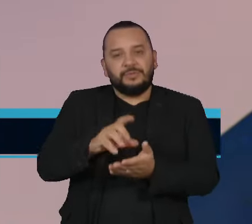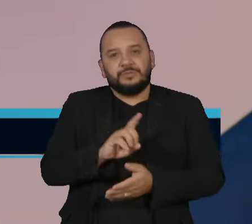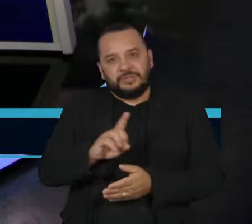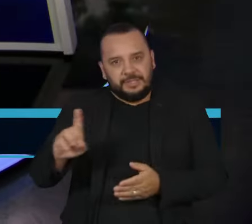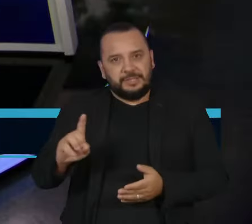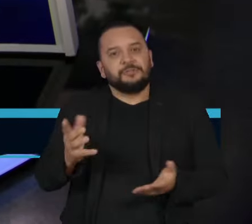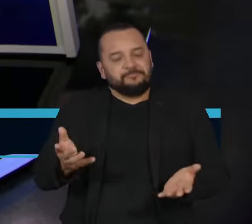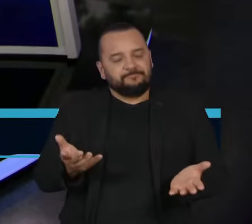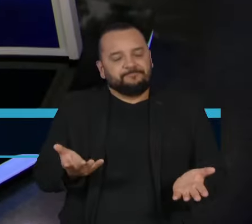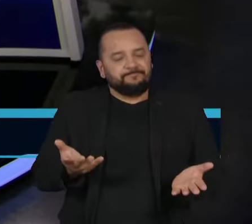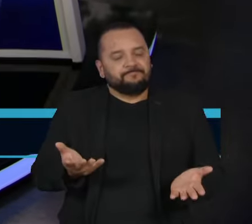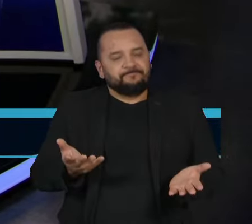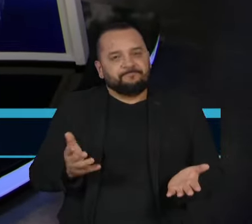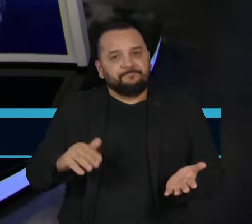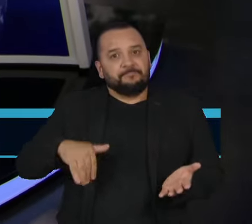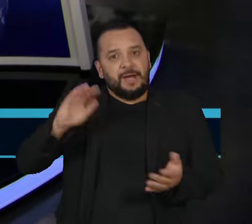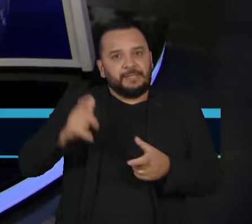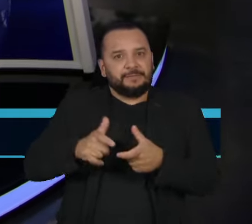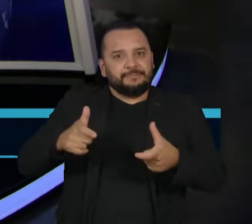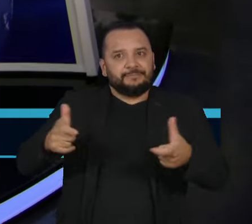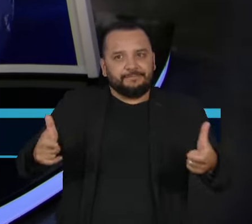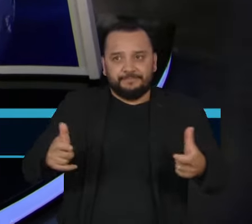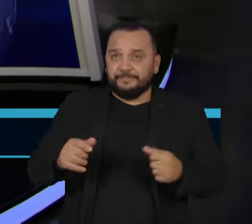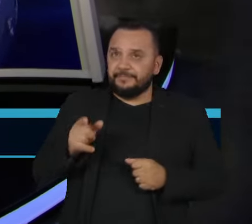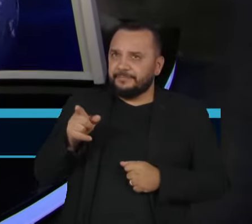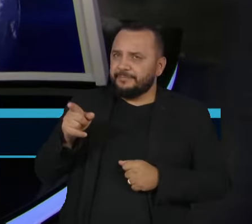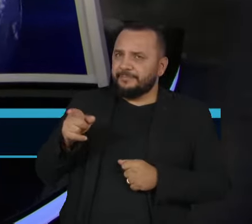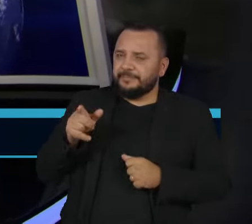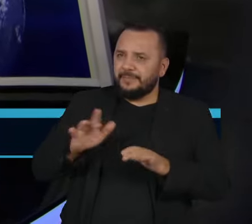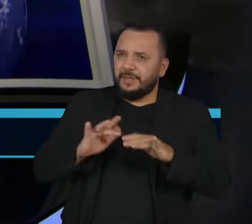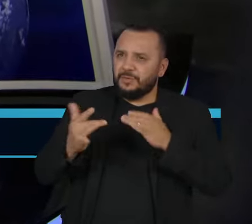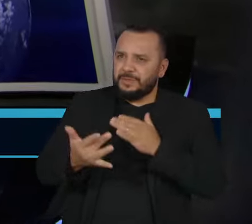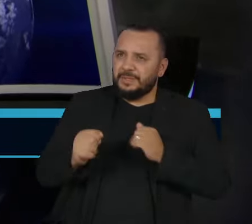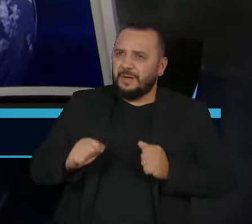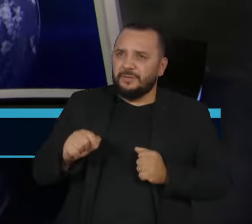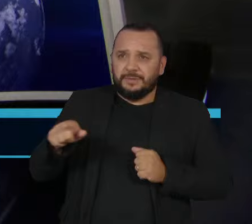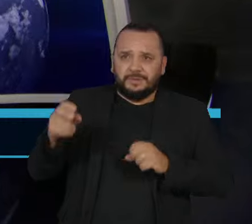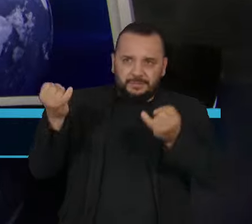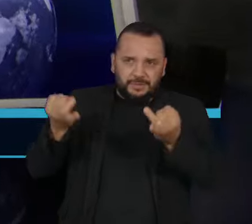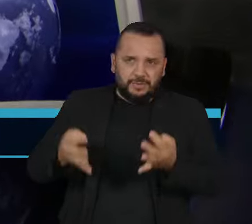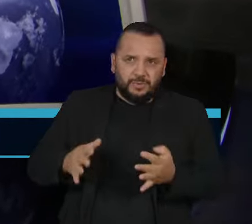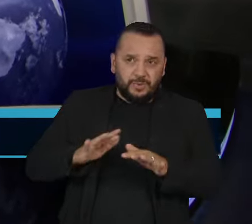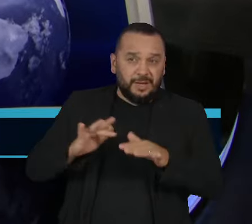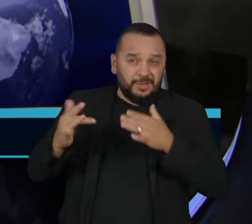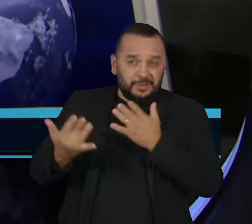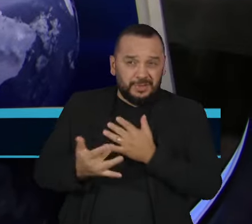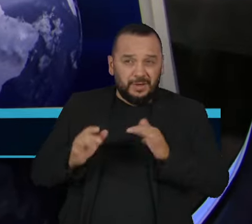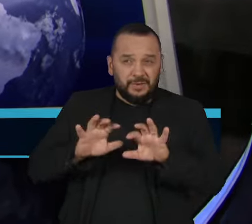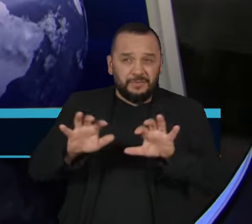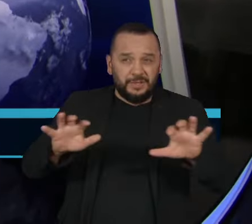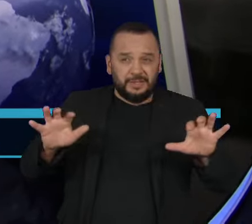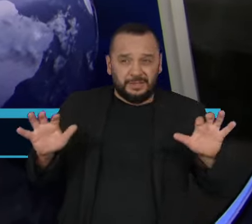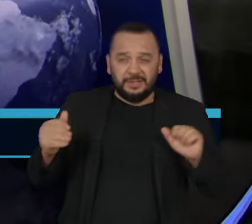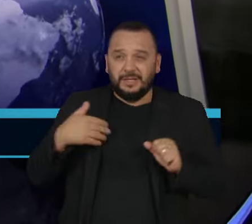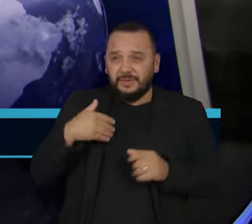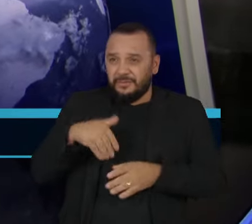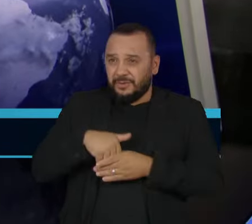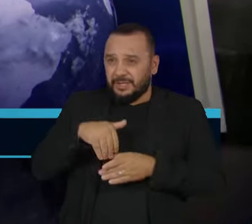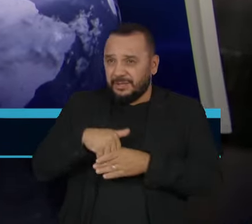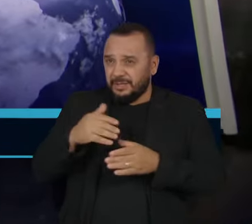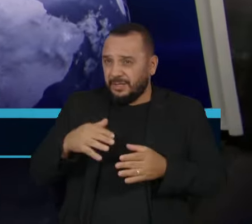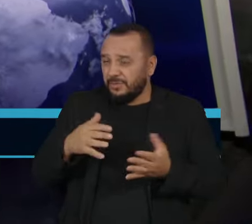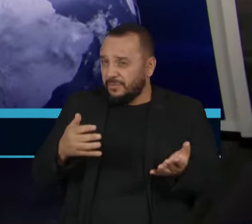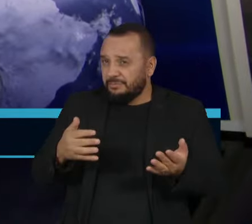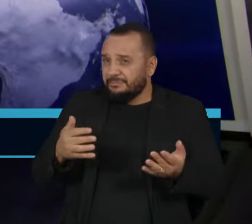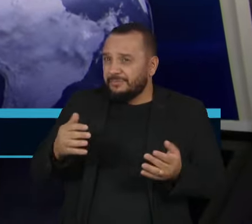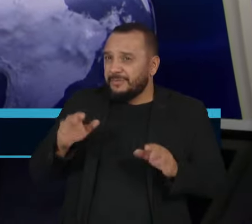Agora, pegando esse gancho das redes sociais, capaz que você colocou, você acha que as redes sociais estão realmente influenciando a opinião pública ou só estão aí para